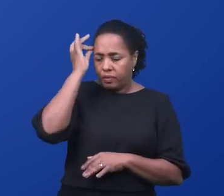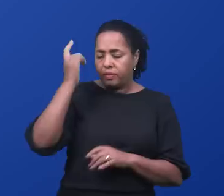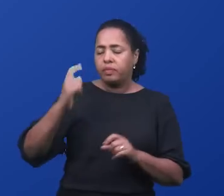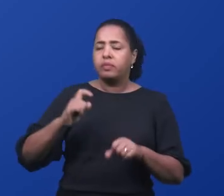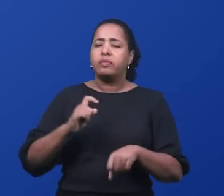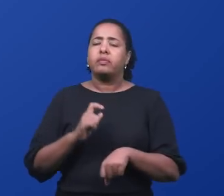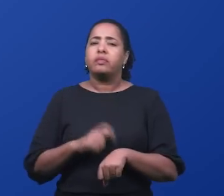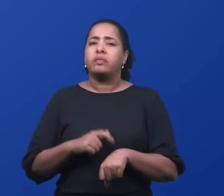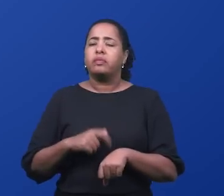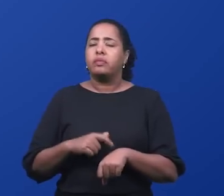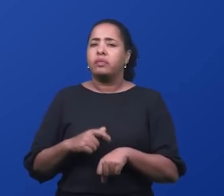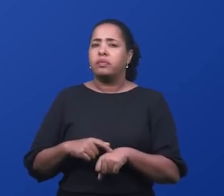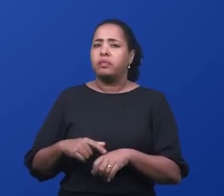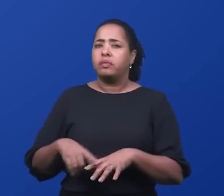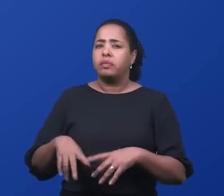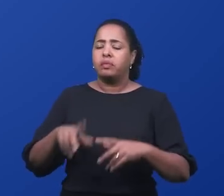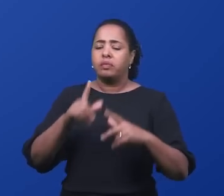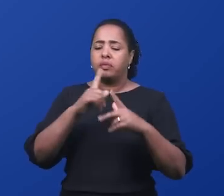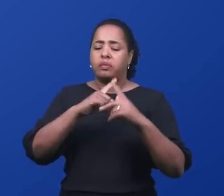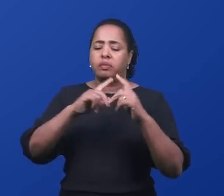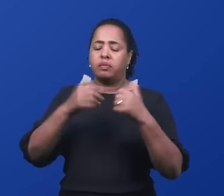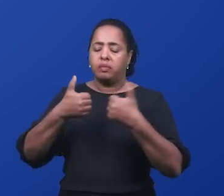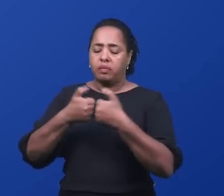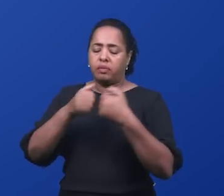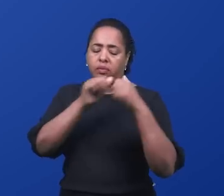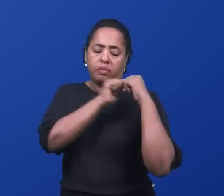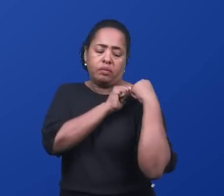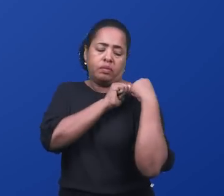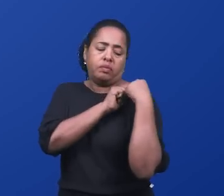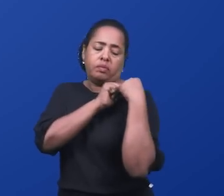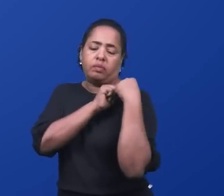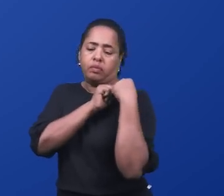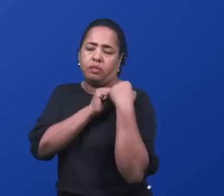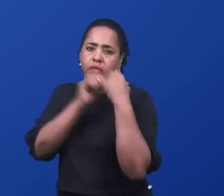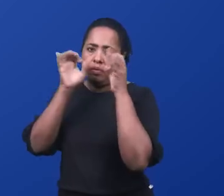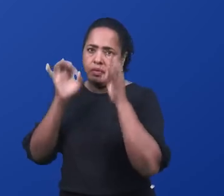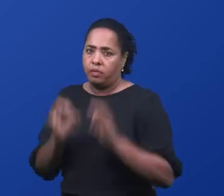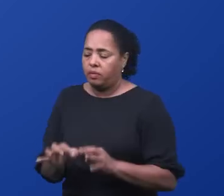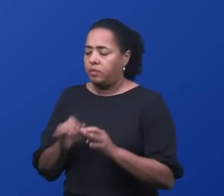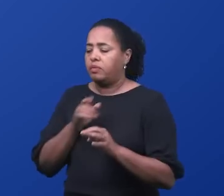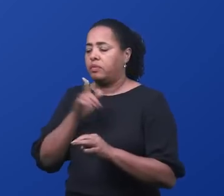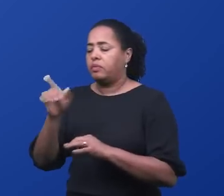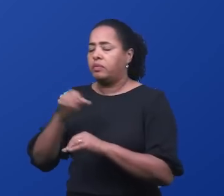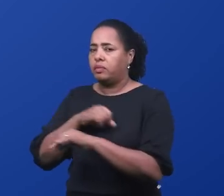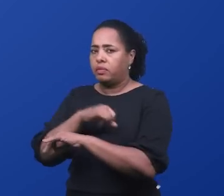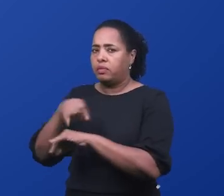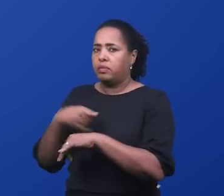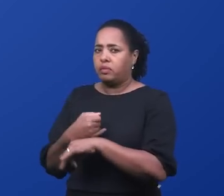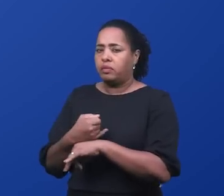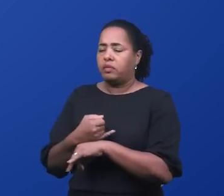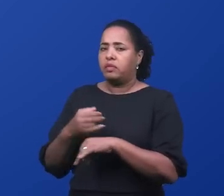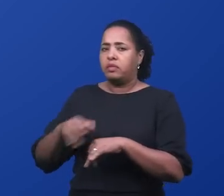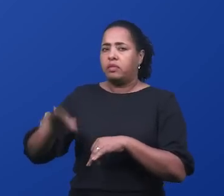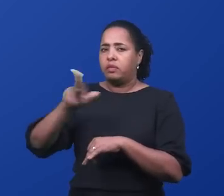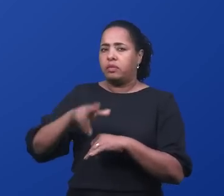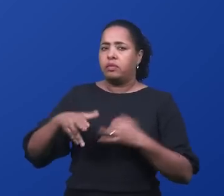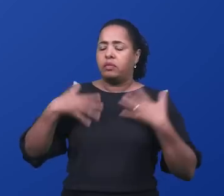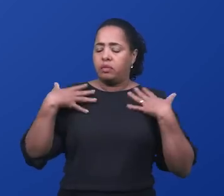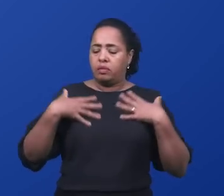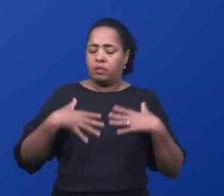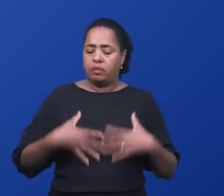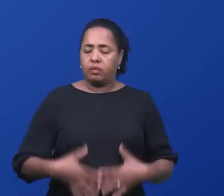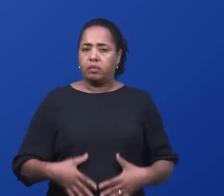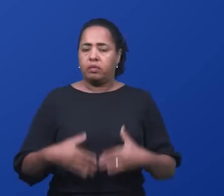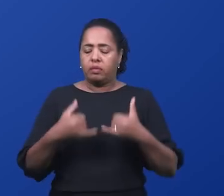quando eles levaram a arca da forma correta para Jerusalém, eles estavam usando vestes de